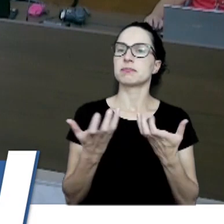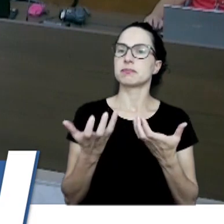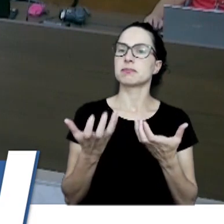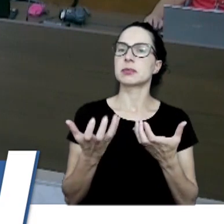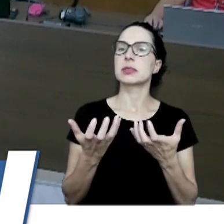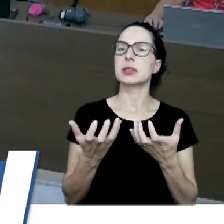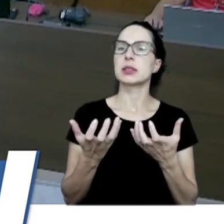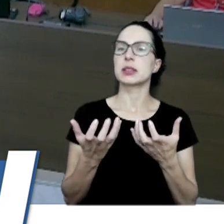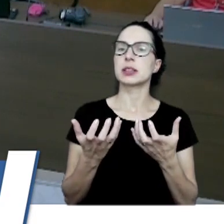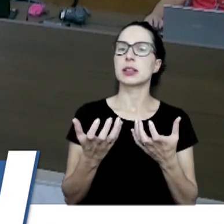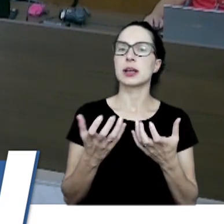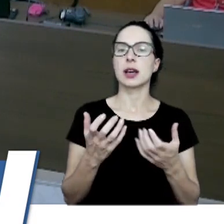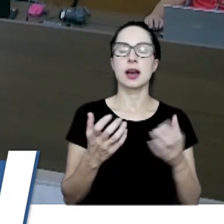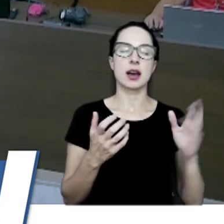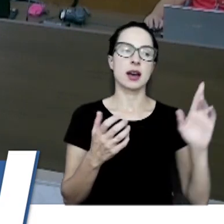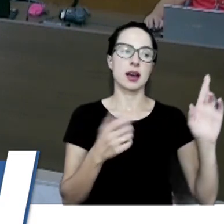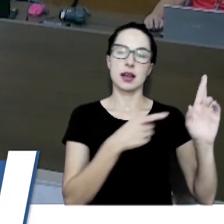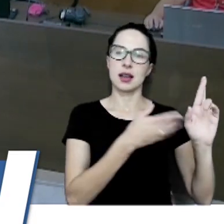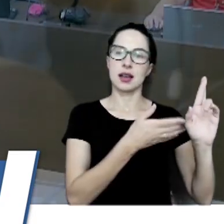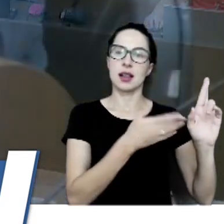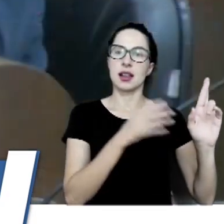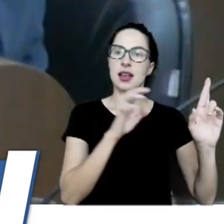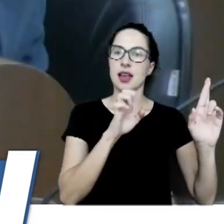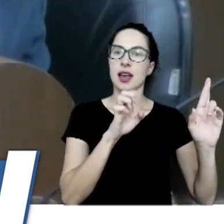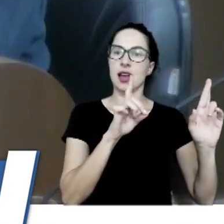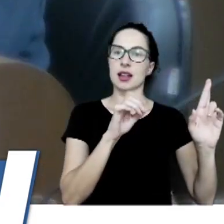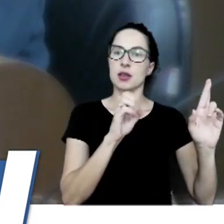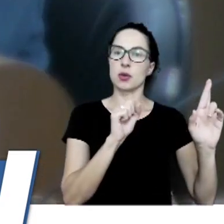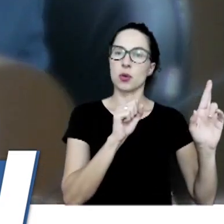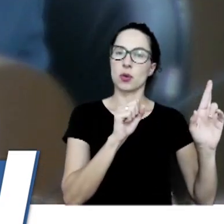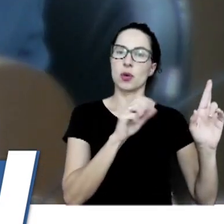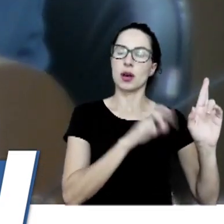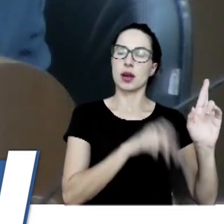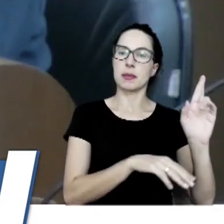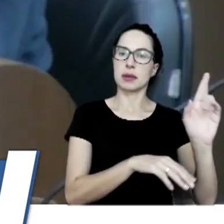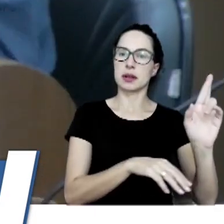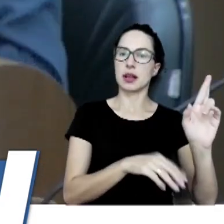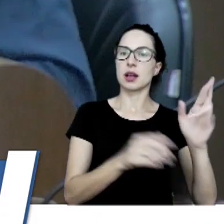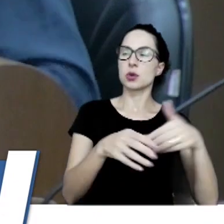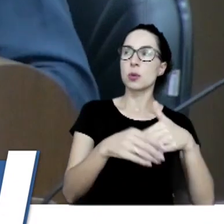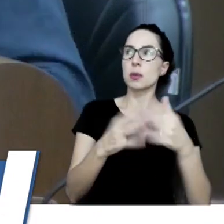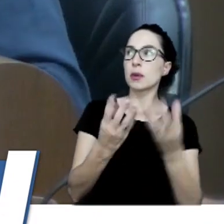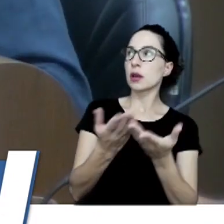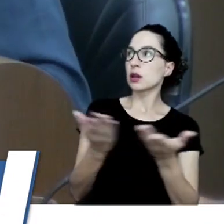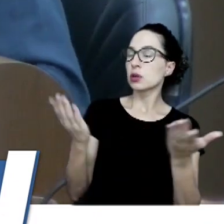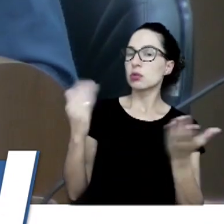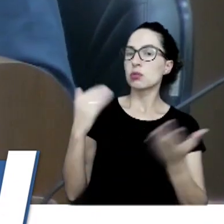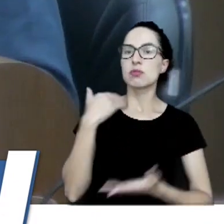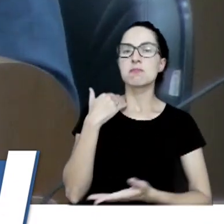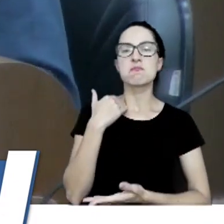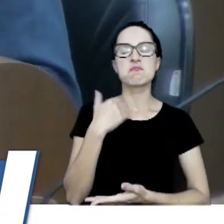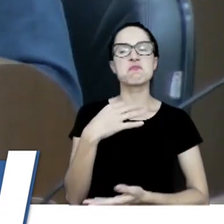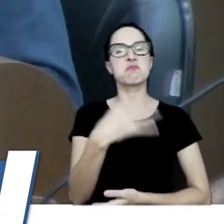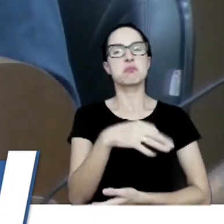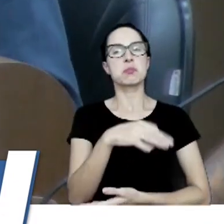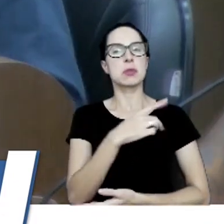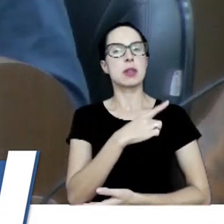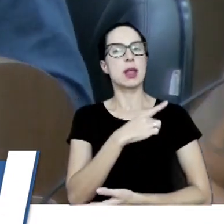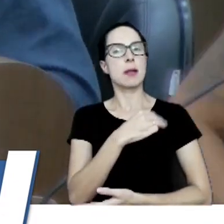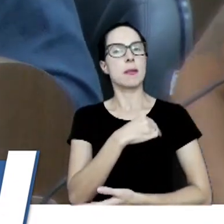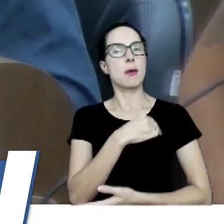realmente maravilhoso, só quem esteve lá e participa, frequenta lá, sabe o cuidado que tem. É a mesma coisa que